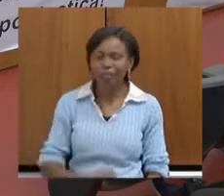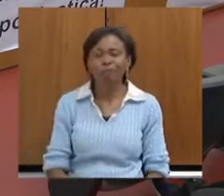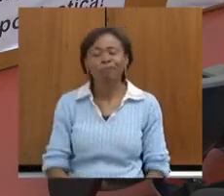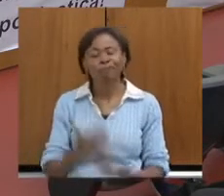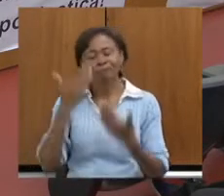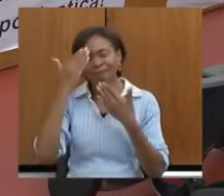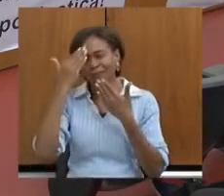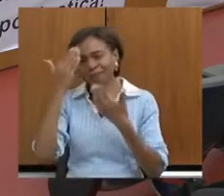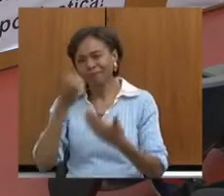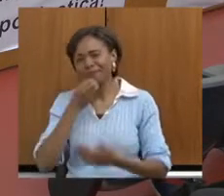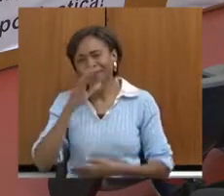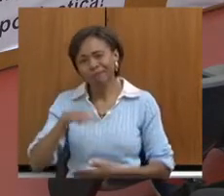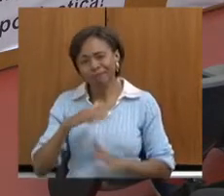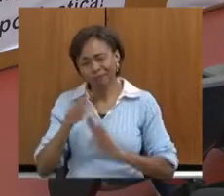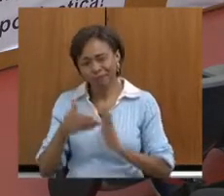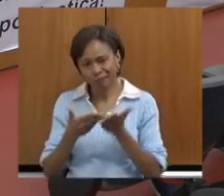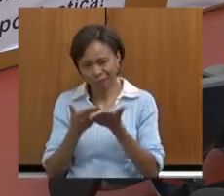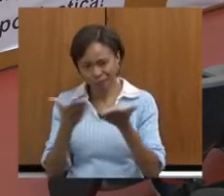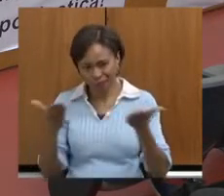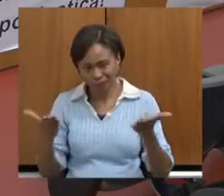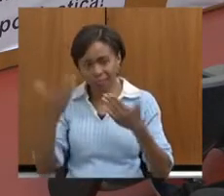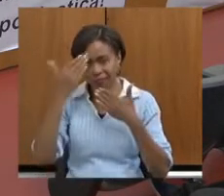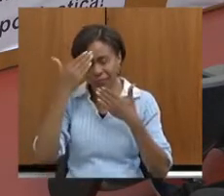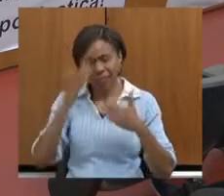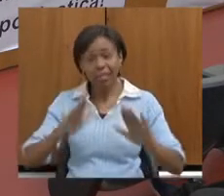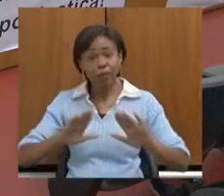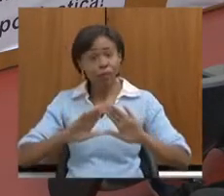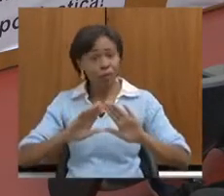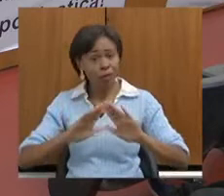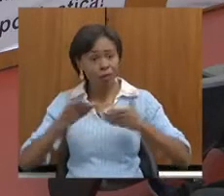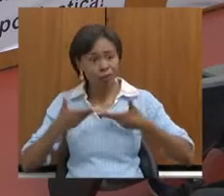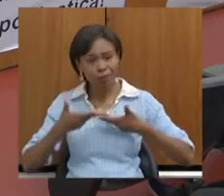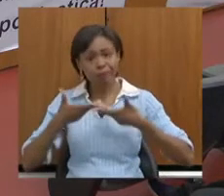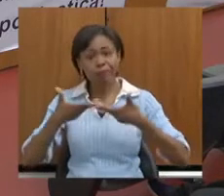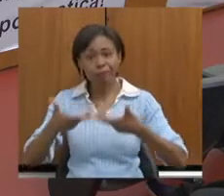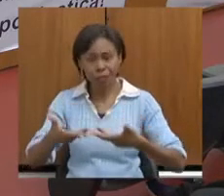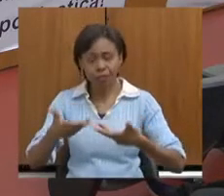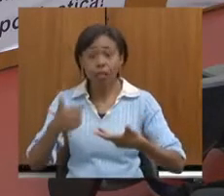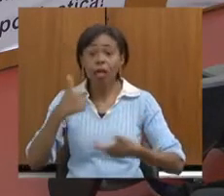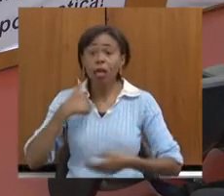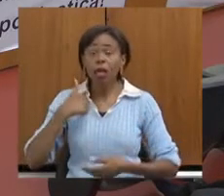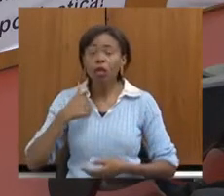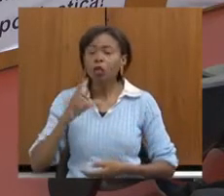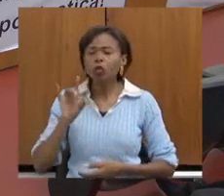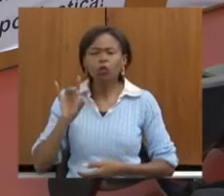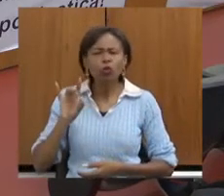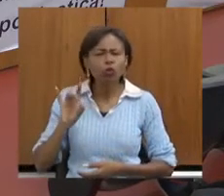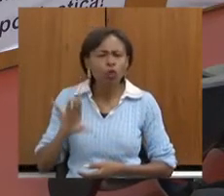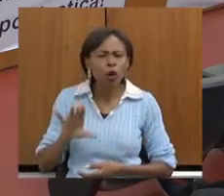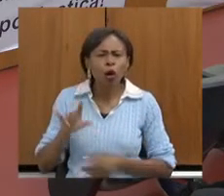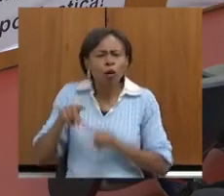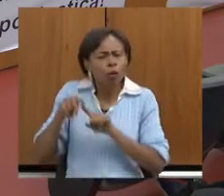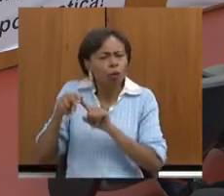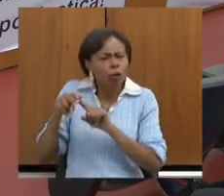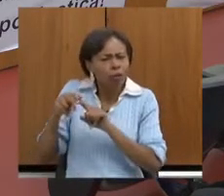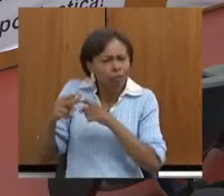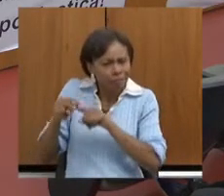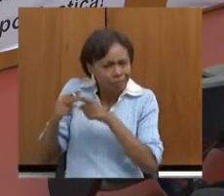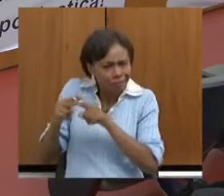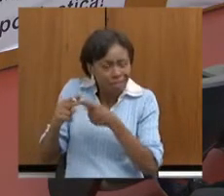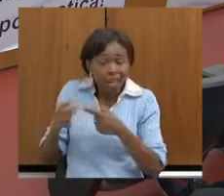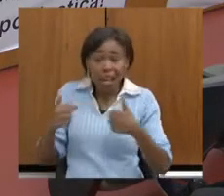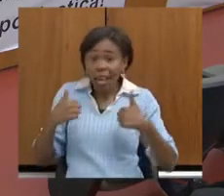a todas e todos agradeço Assembleia pelo convite eu vou só fazer uma pequena coesão